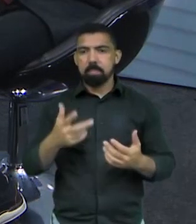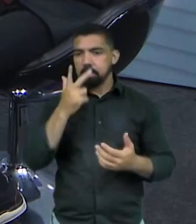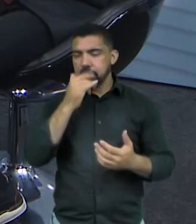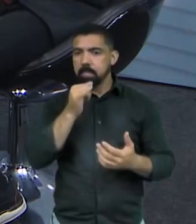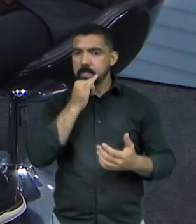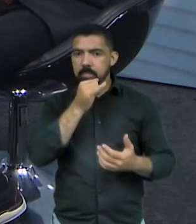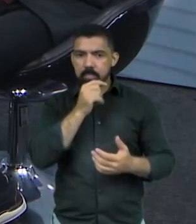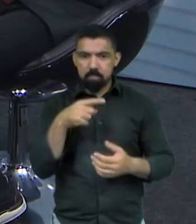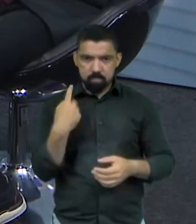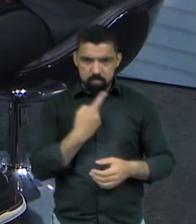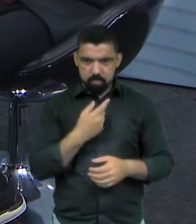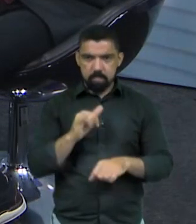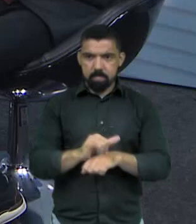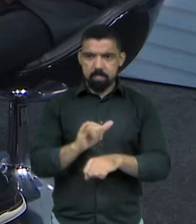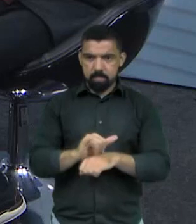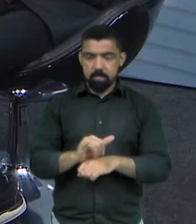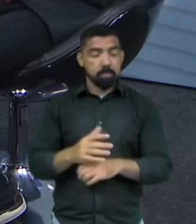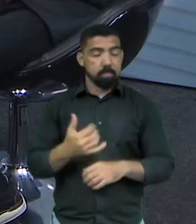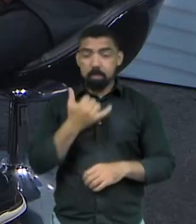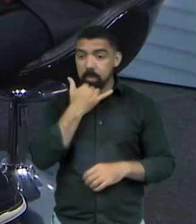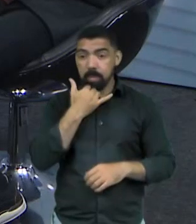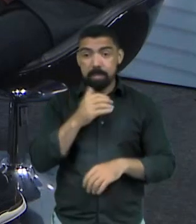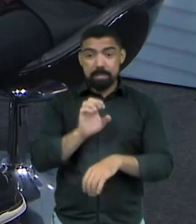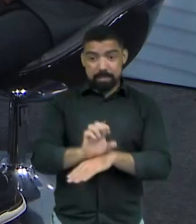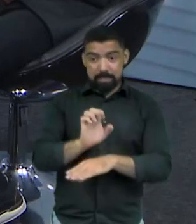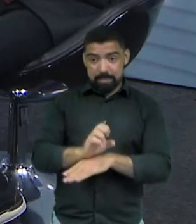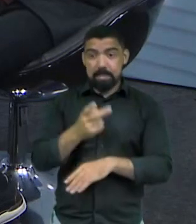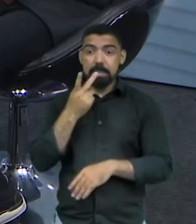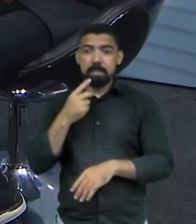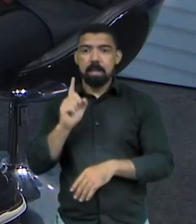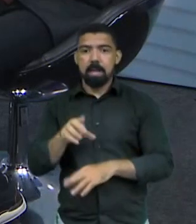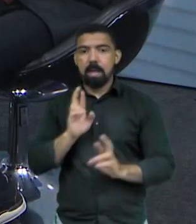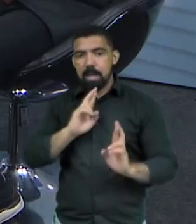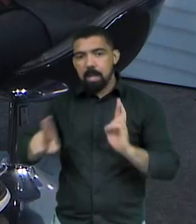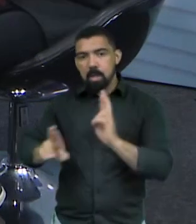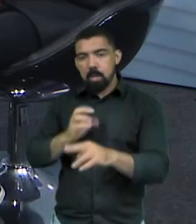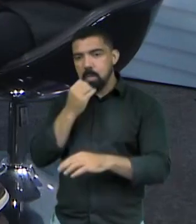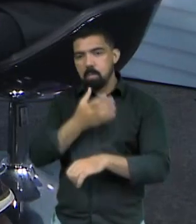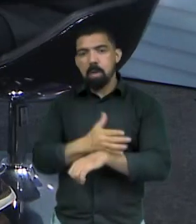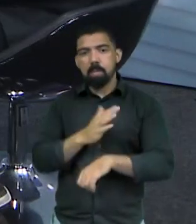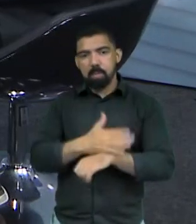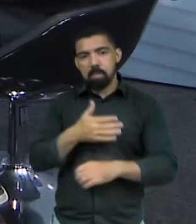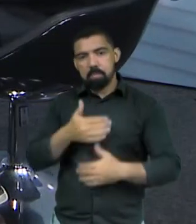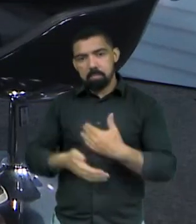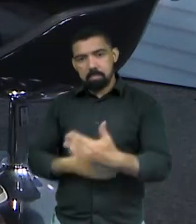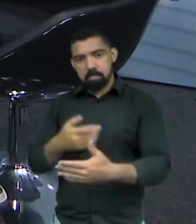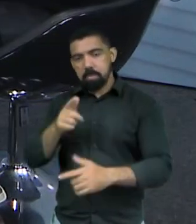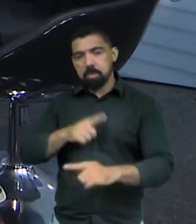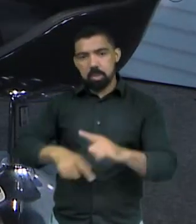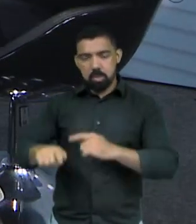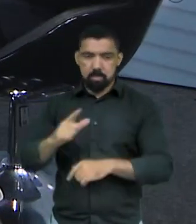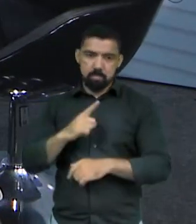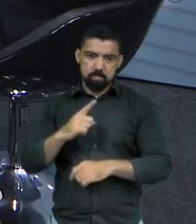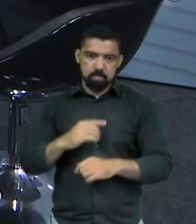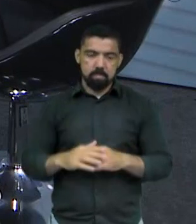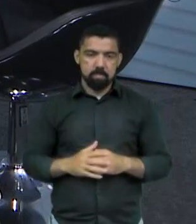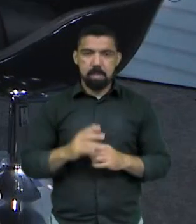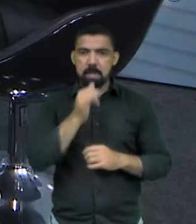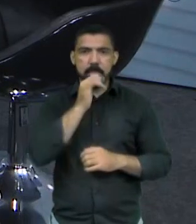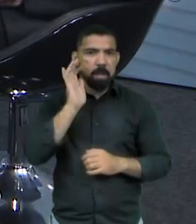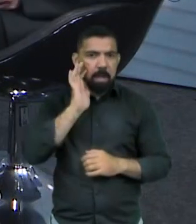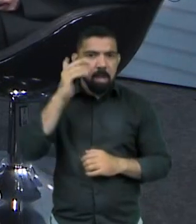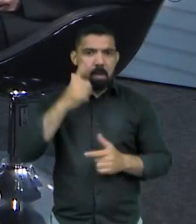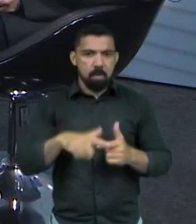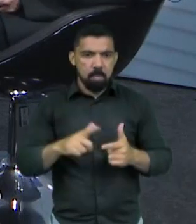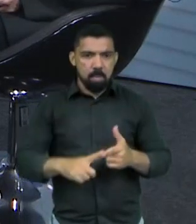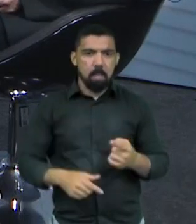porque nós somos hoje o Ceará, o Estado, resultado de boas práticas continuadas de gestão. Porque não se resolve o problema em